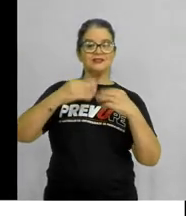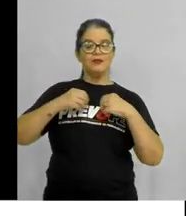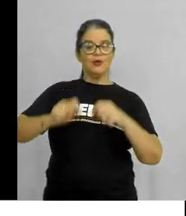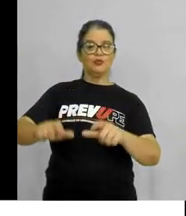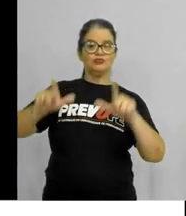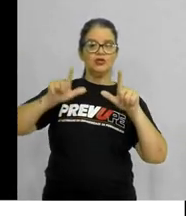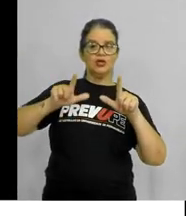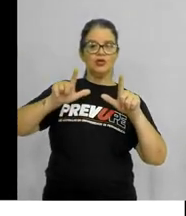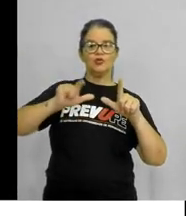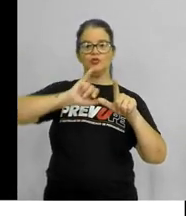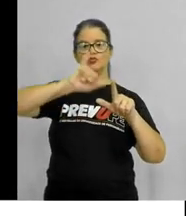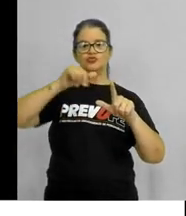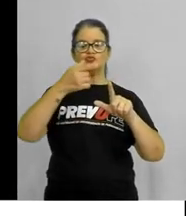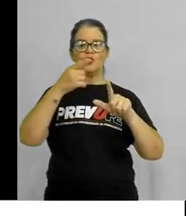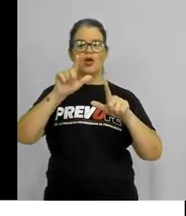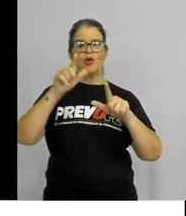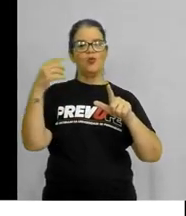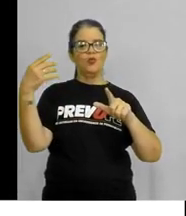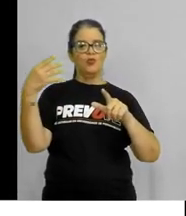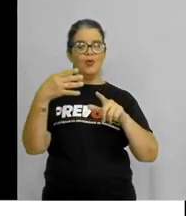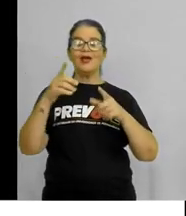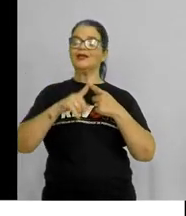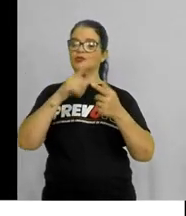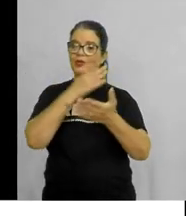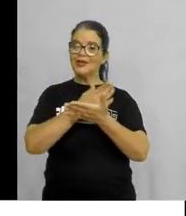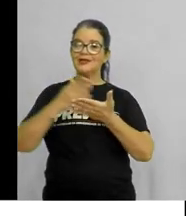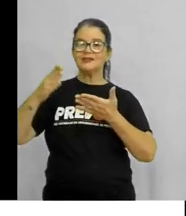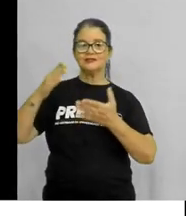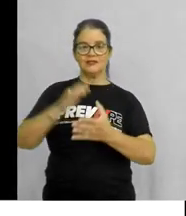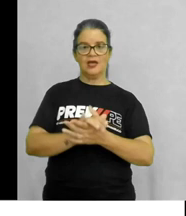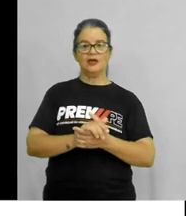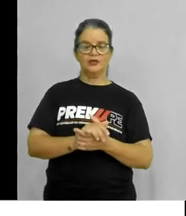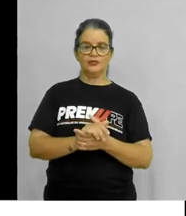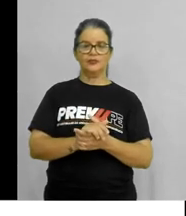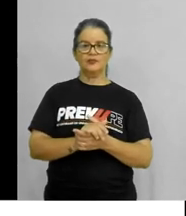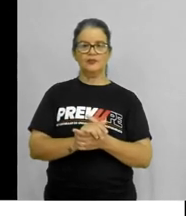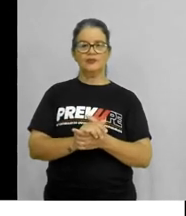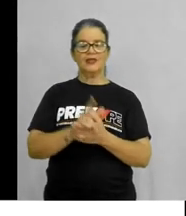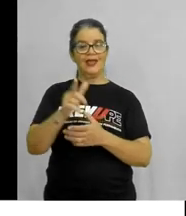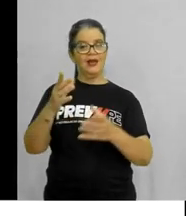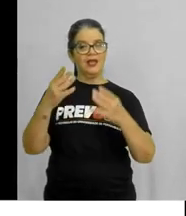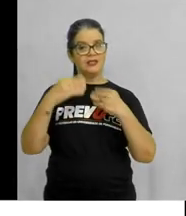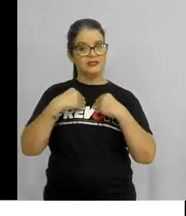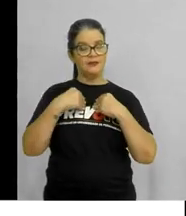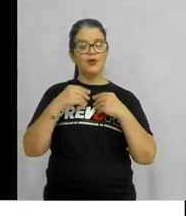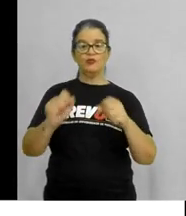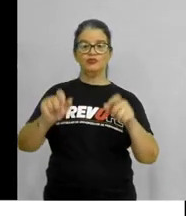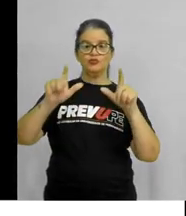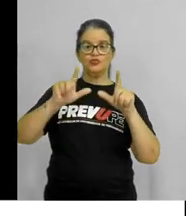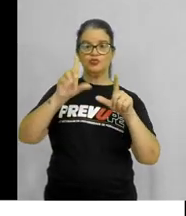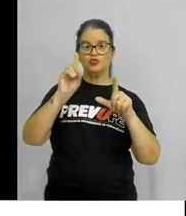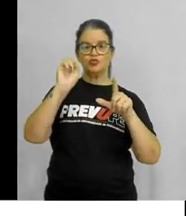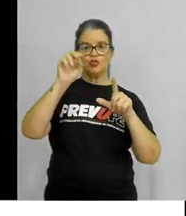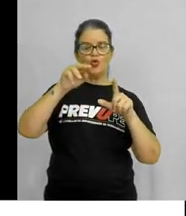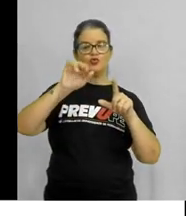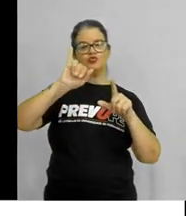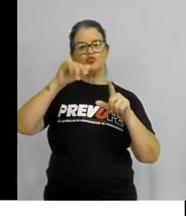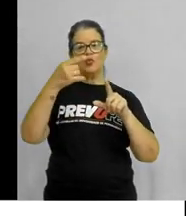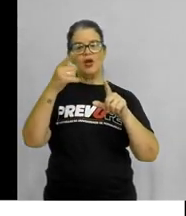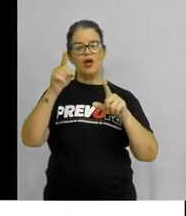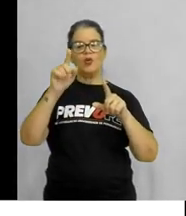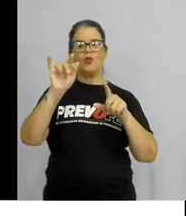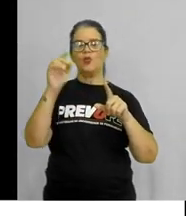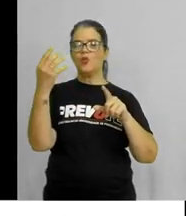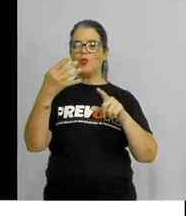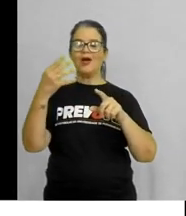Dom João vvv iniciado ele recebeu o título de Dom João VV